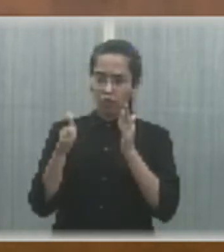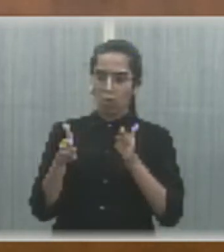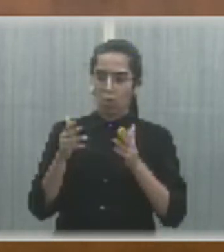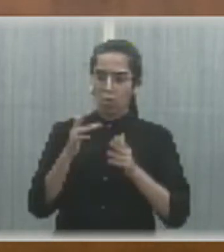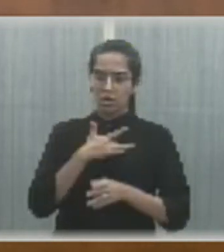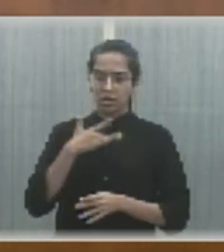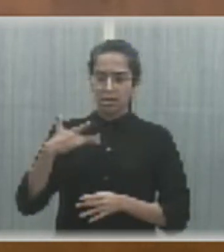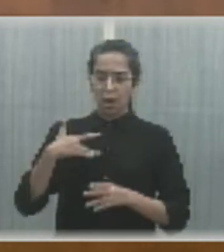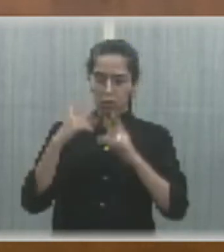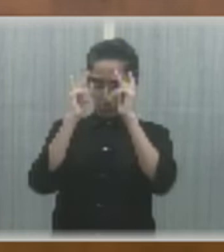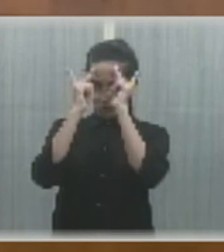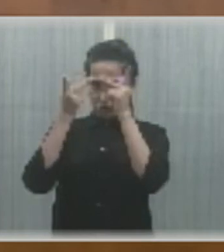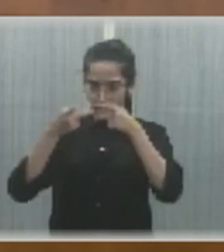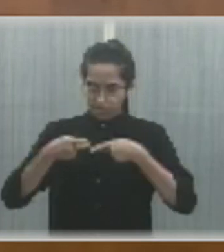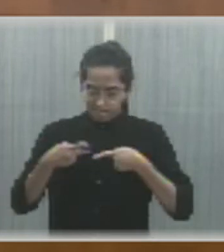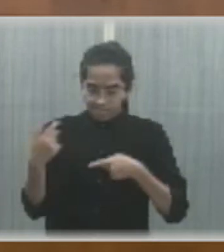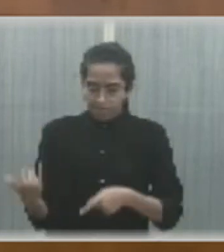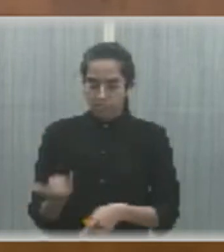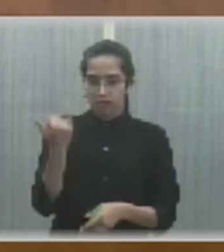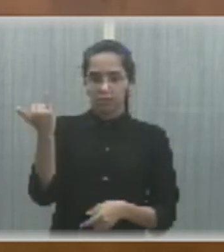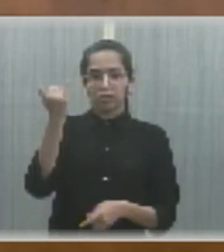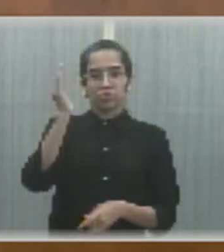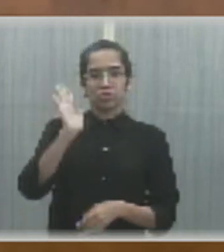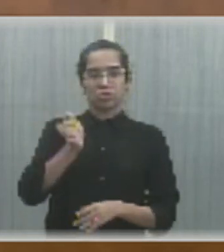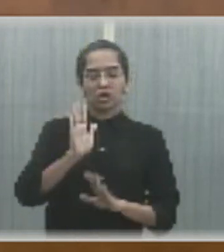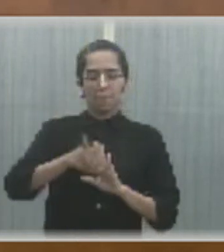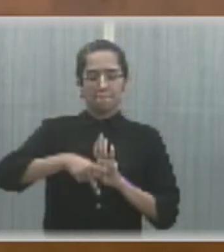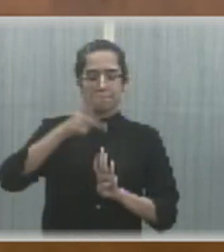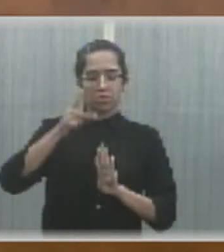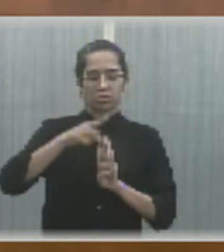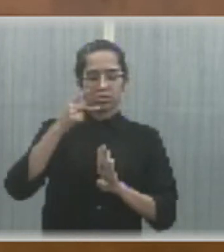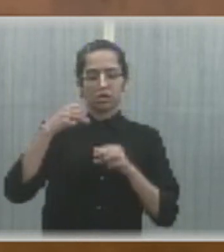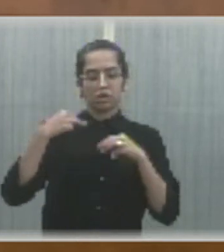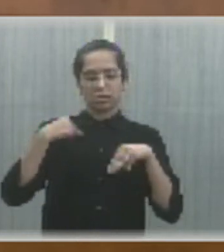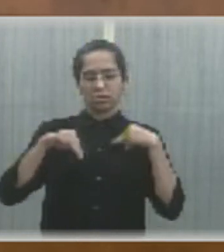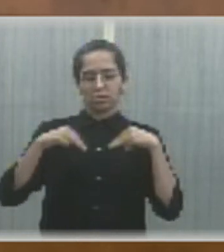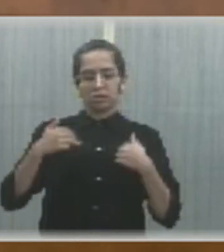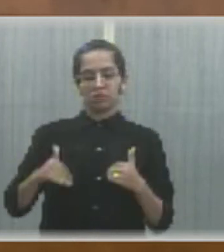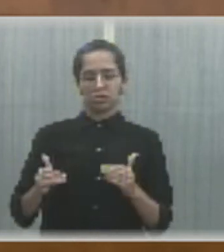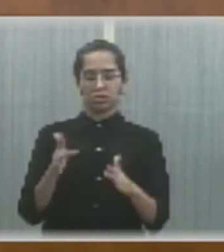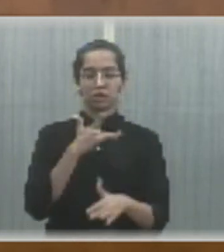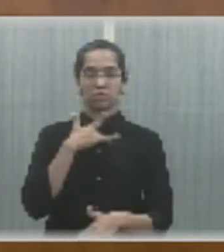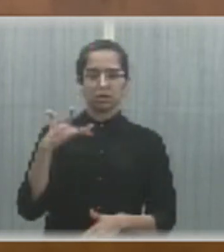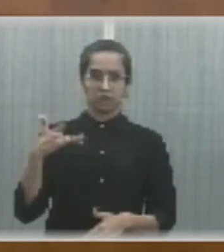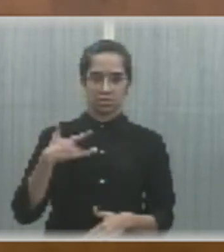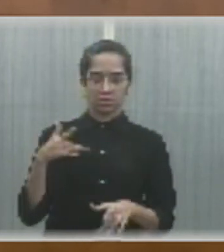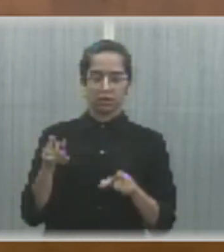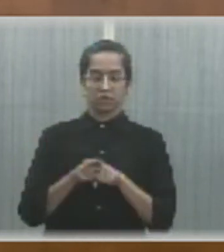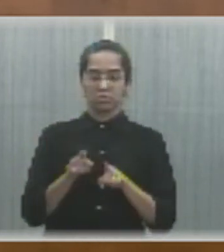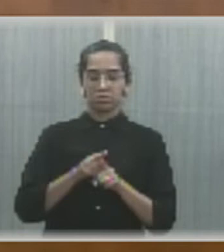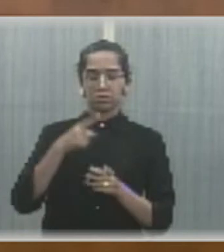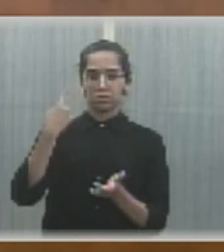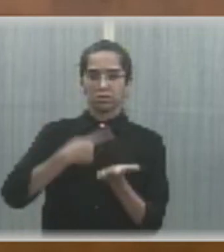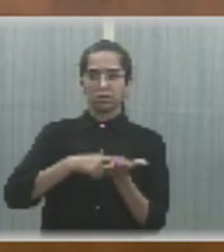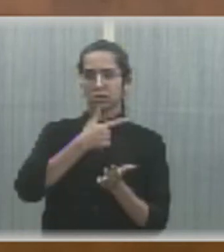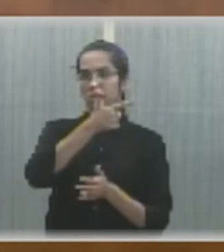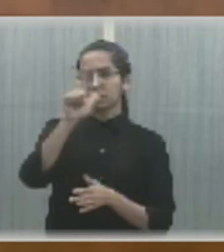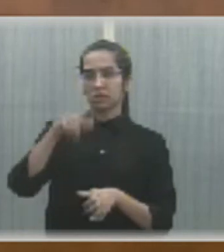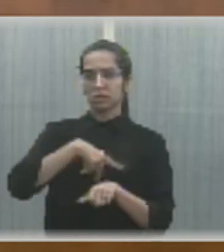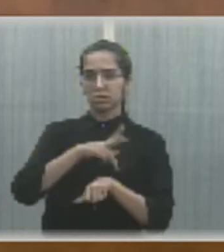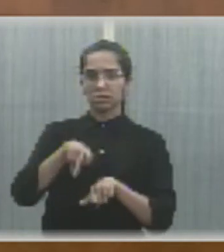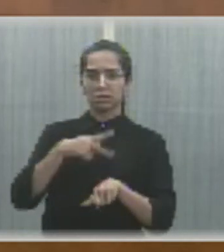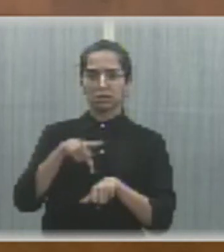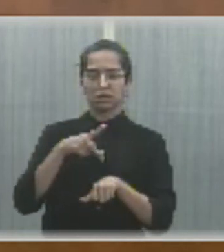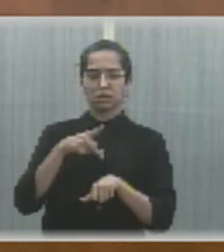é algo que já está em portaria do Ministério da Saúde, que já está em tratado internacional,